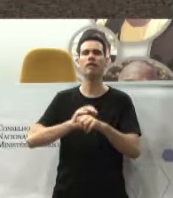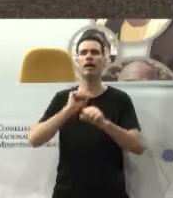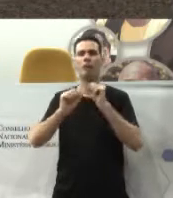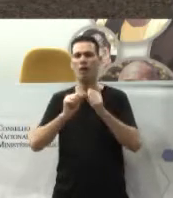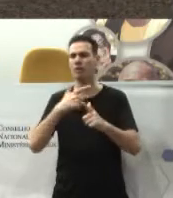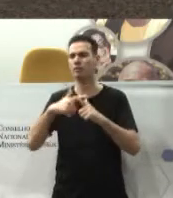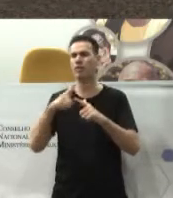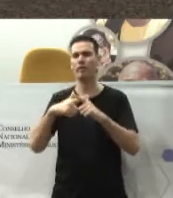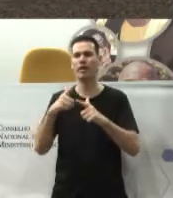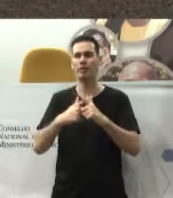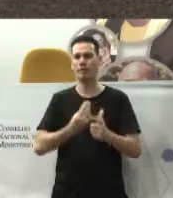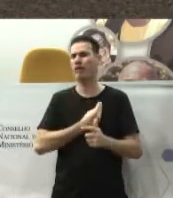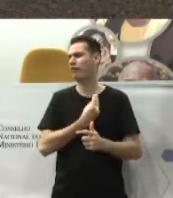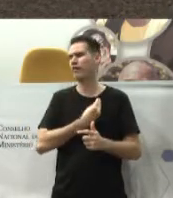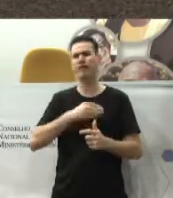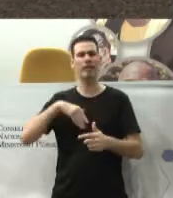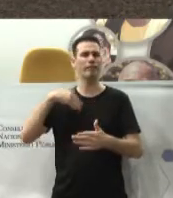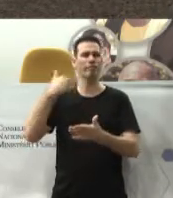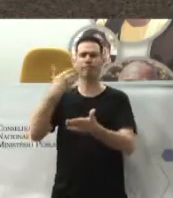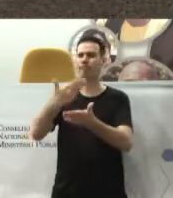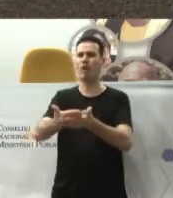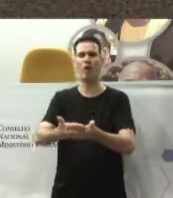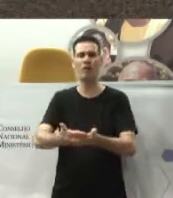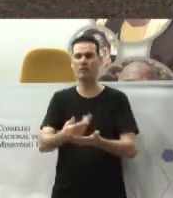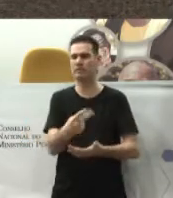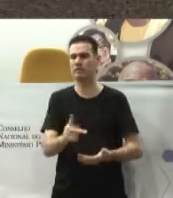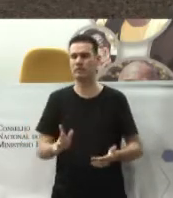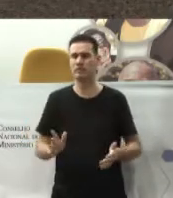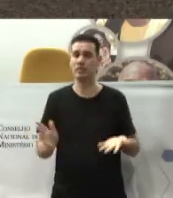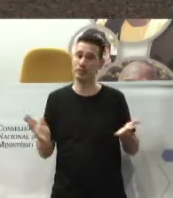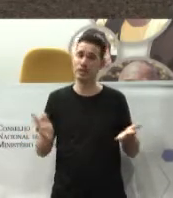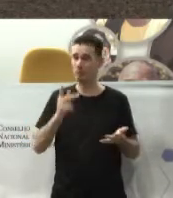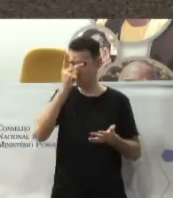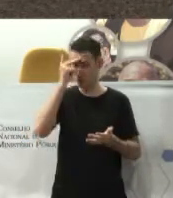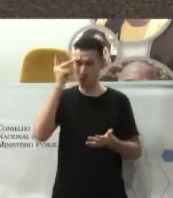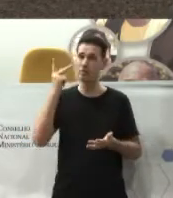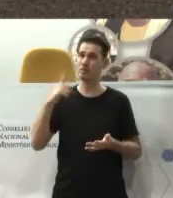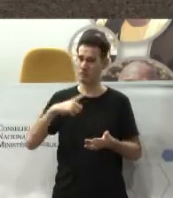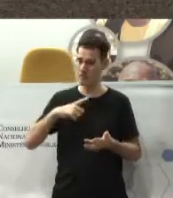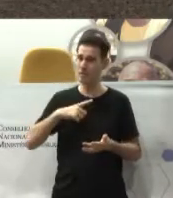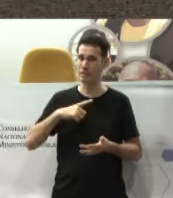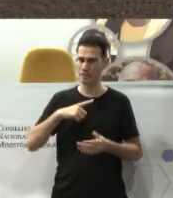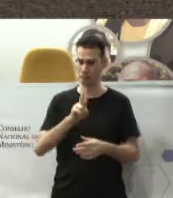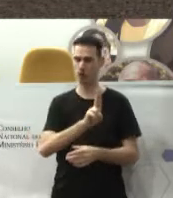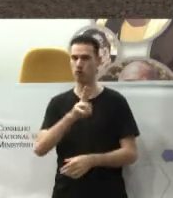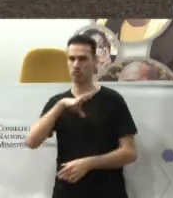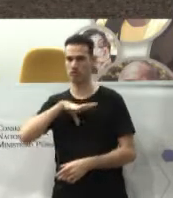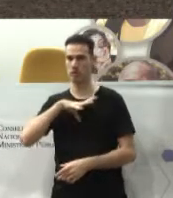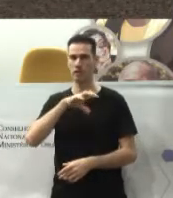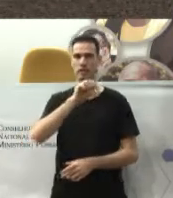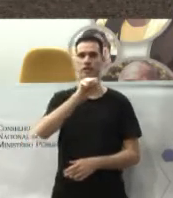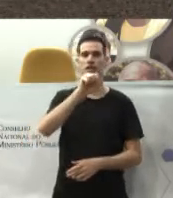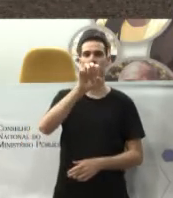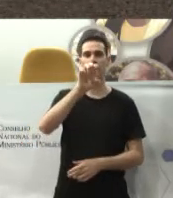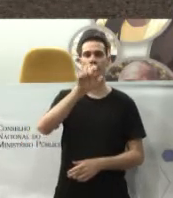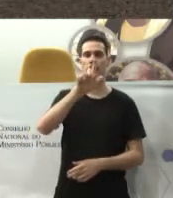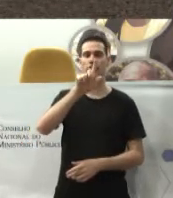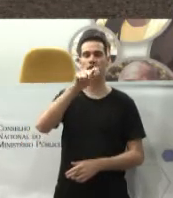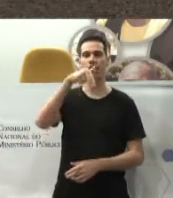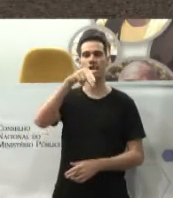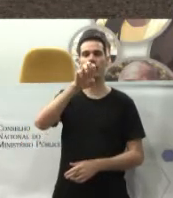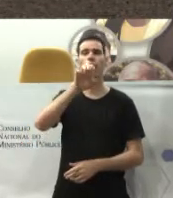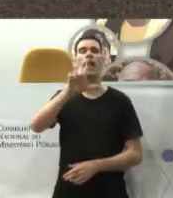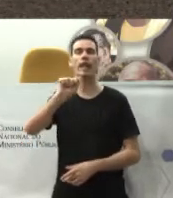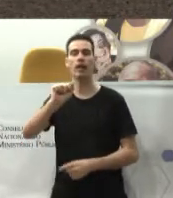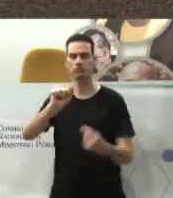das demandas eu ouvi. E as pessoas vão ficar sequeladas. Enfim, o tempo de evitar a sequela é um tempo